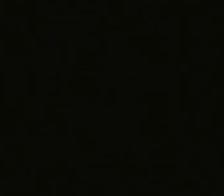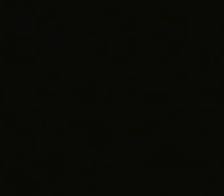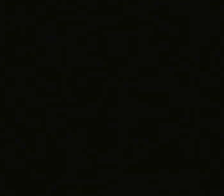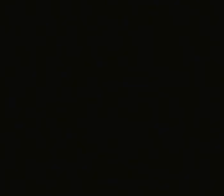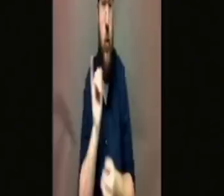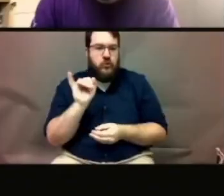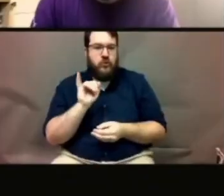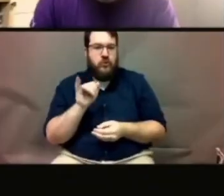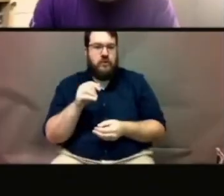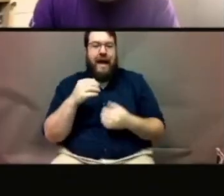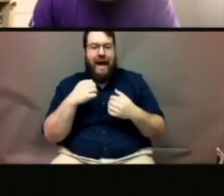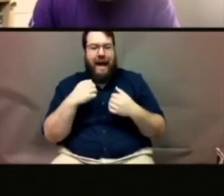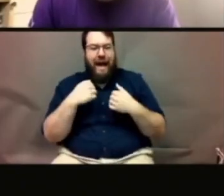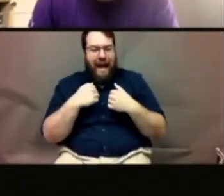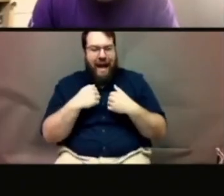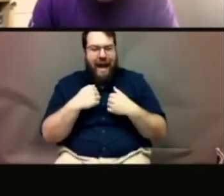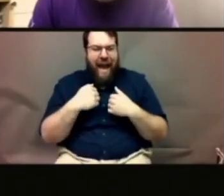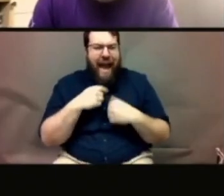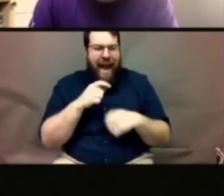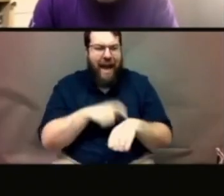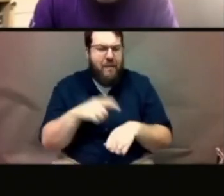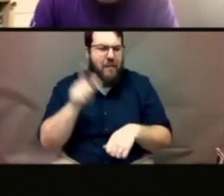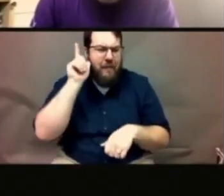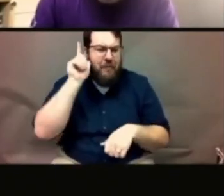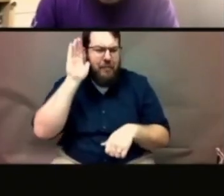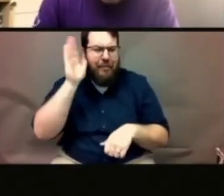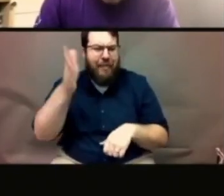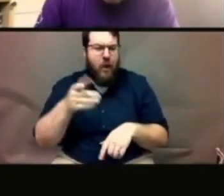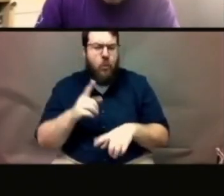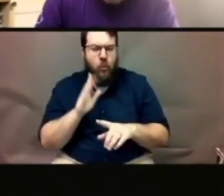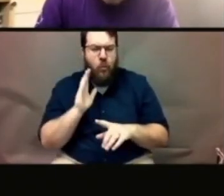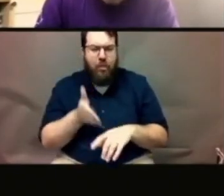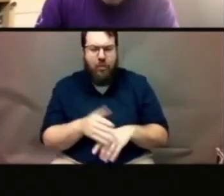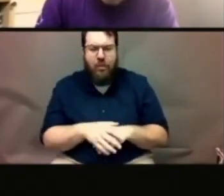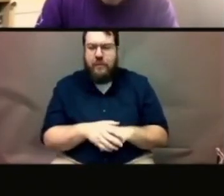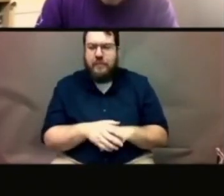do Bananaversary. Mas, quando o Eric